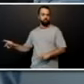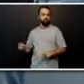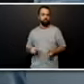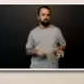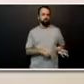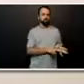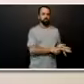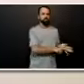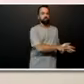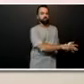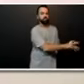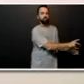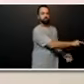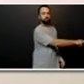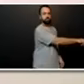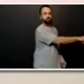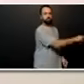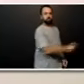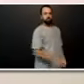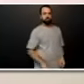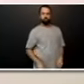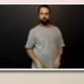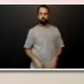positivo, porque